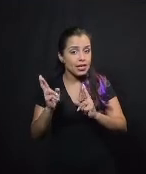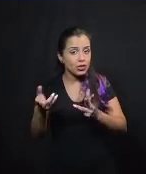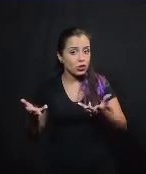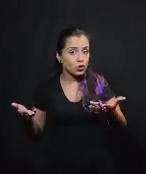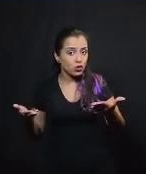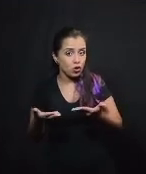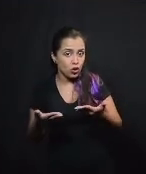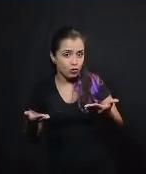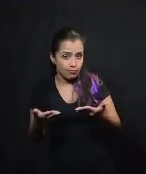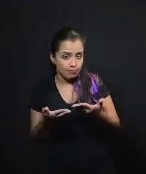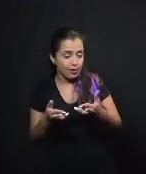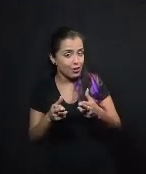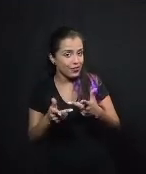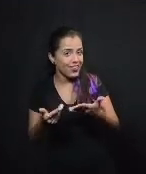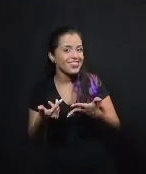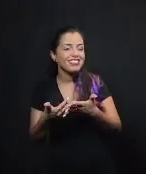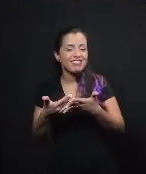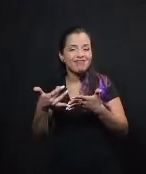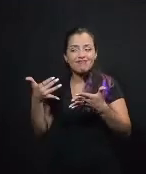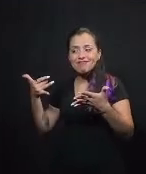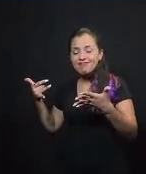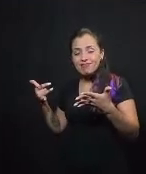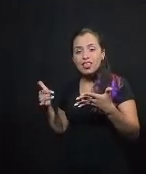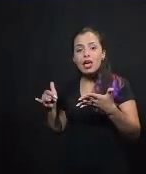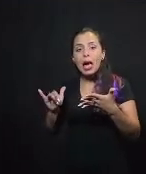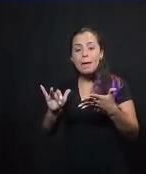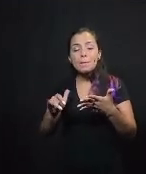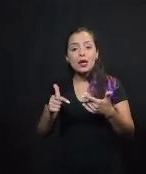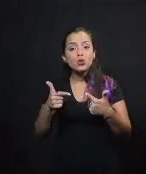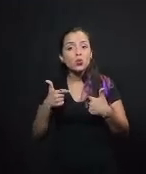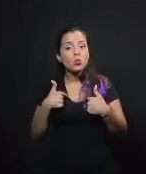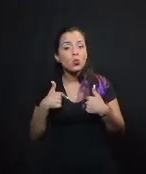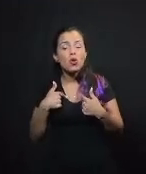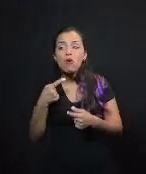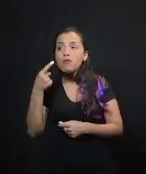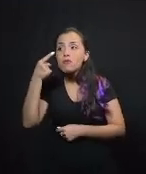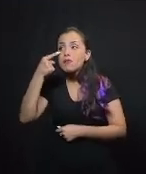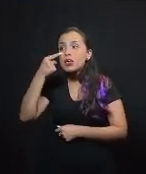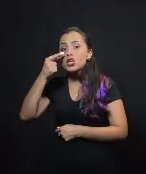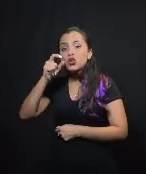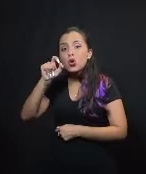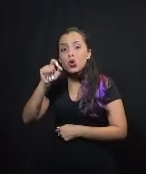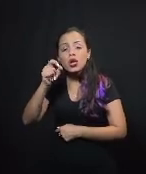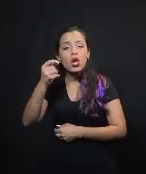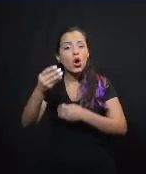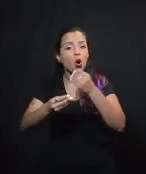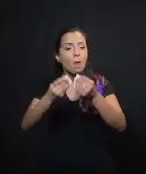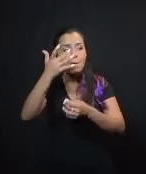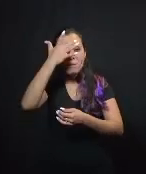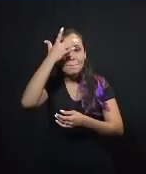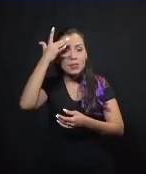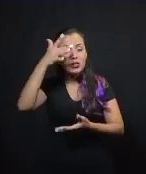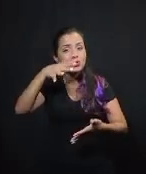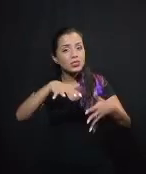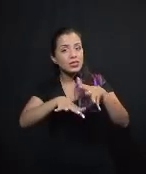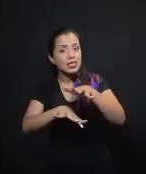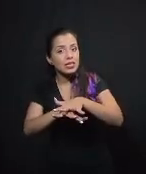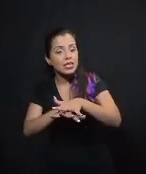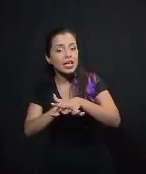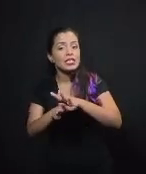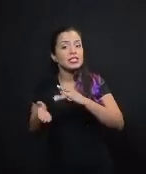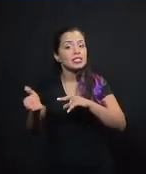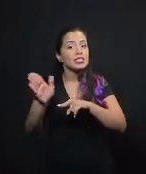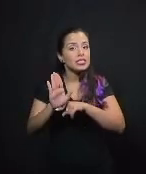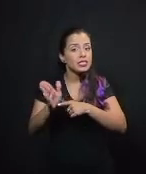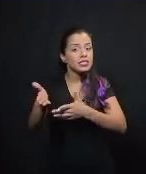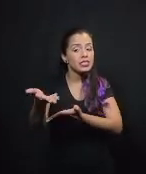conhecer. Mas eu vejo, isso a gente vê, como as pessoas se agregam, como as pessoas se ajudam. Eu